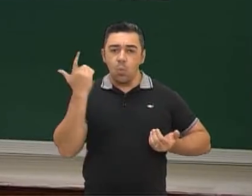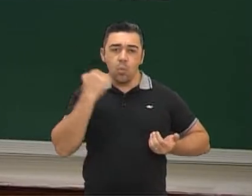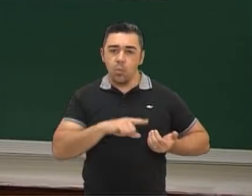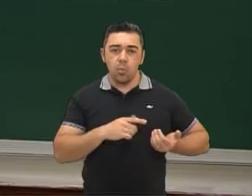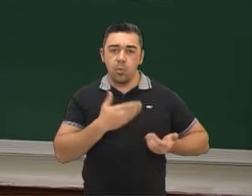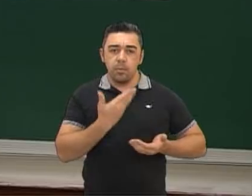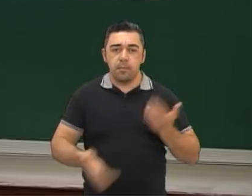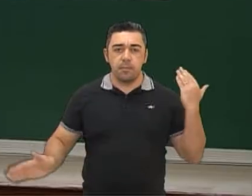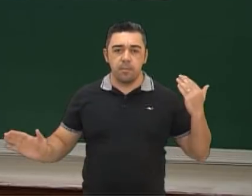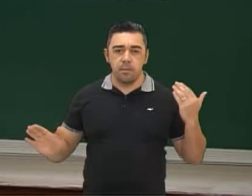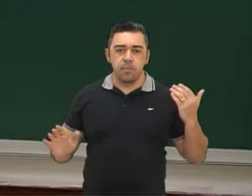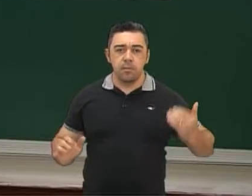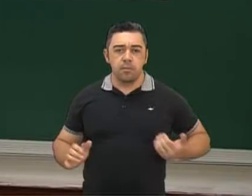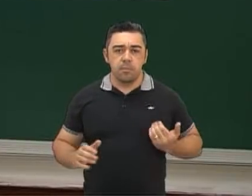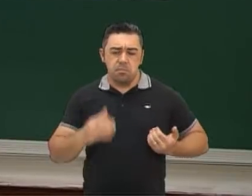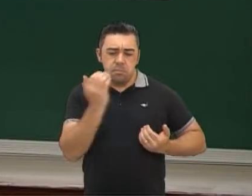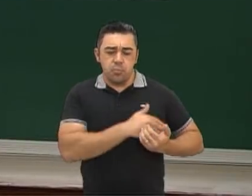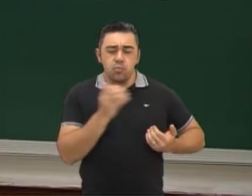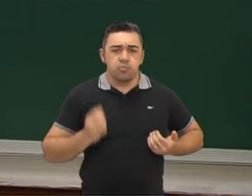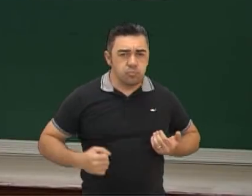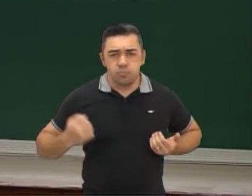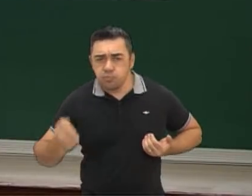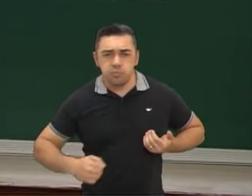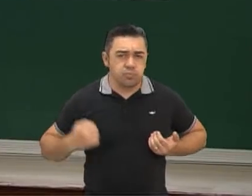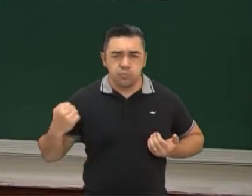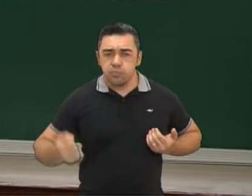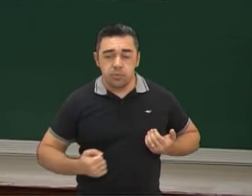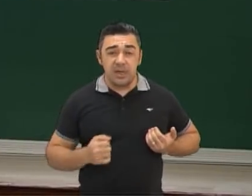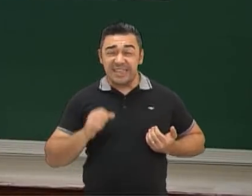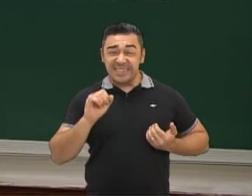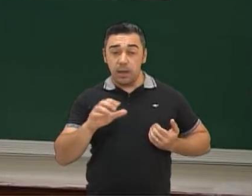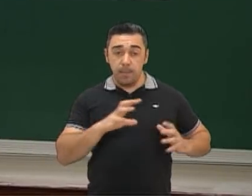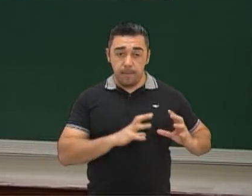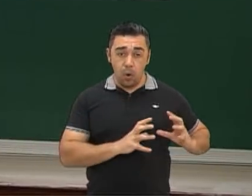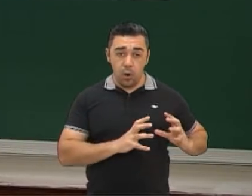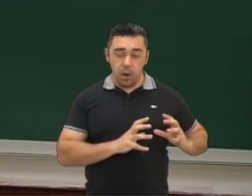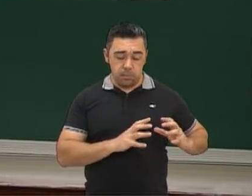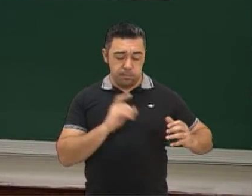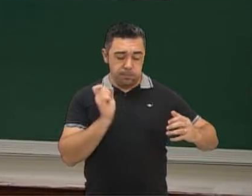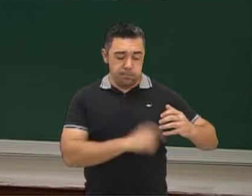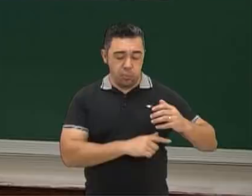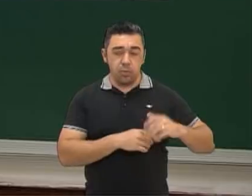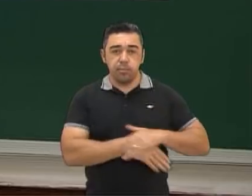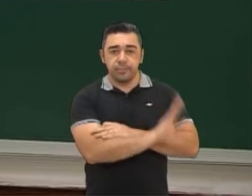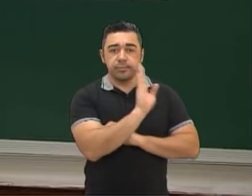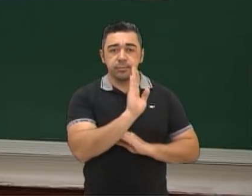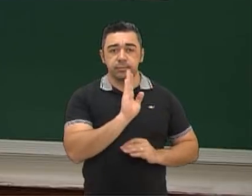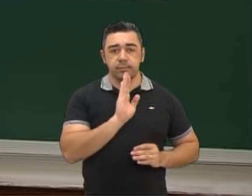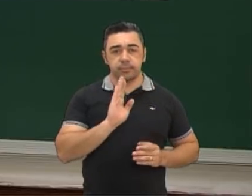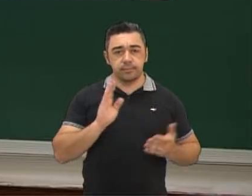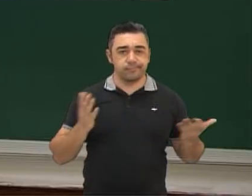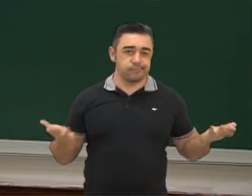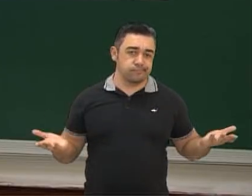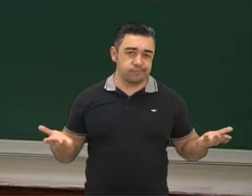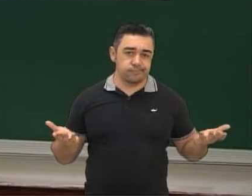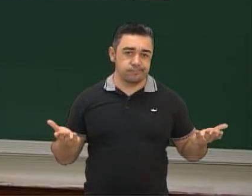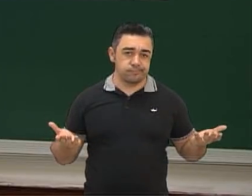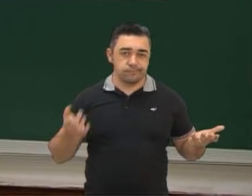bater com força na bola, ela não cai para baixo. Se fosse uma bola redonda, na hora que um adversário